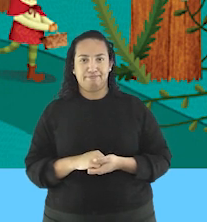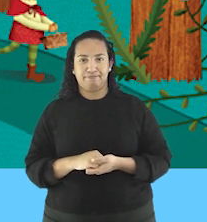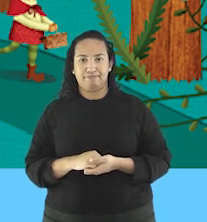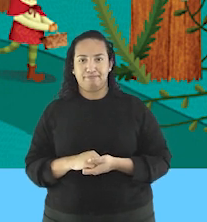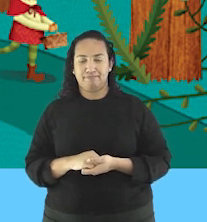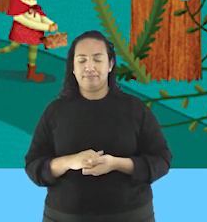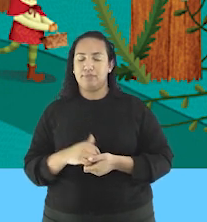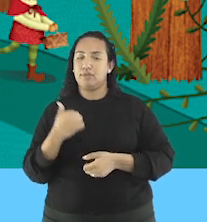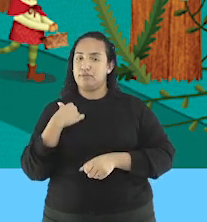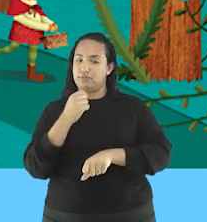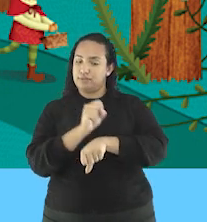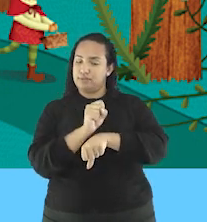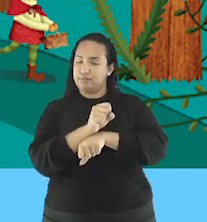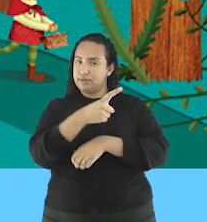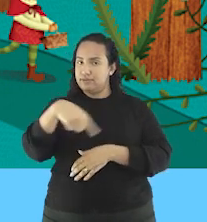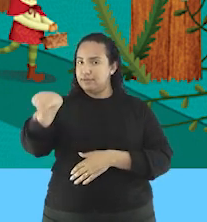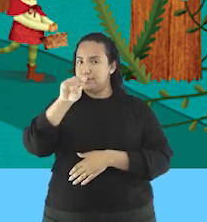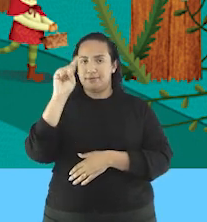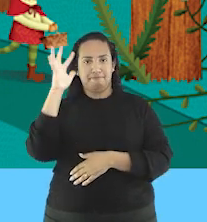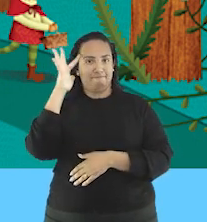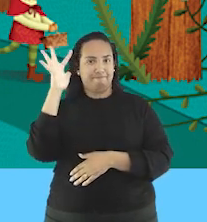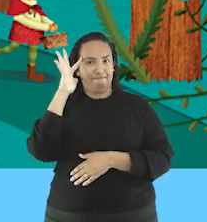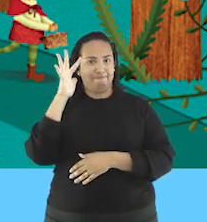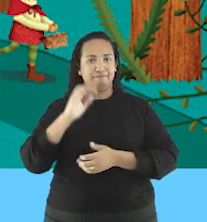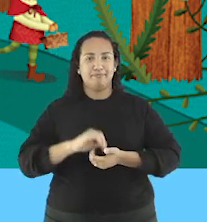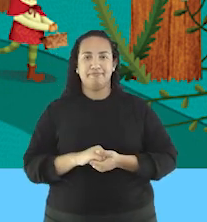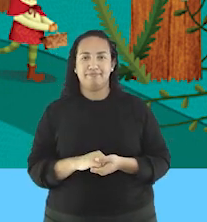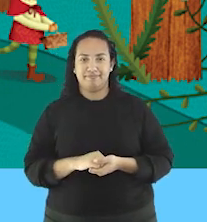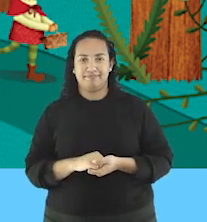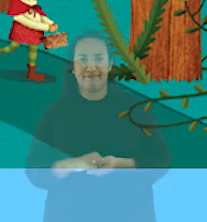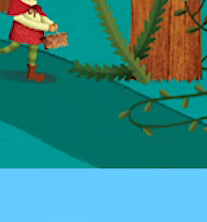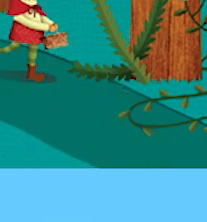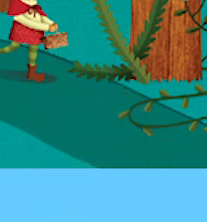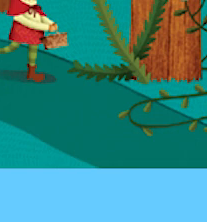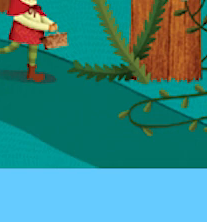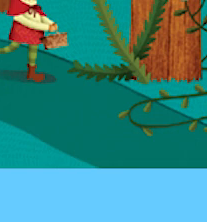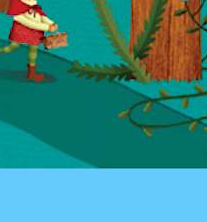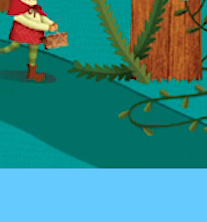Chapeuzinho Vermelho. Vou dar um tempinho para vocês pensarem.